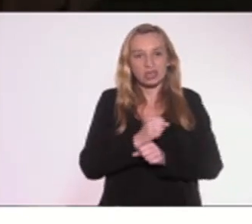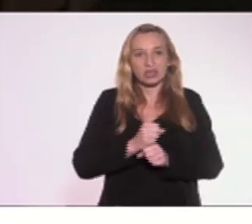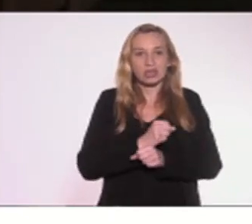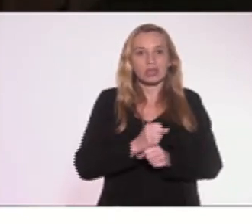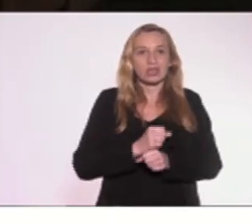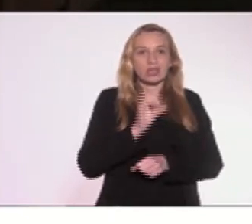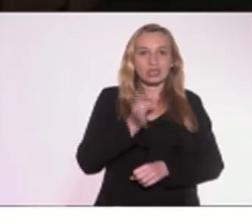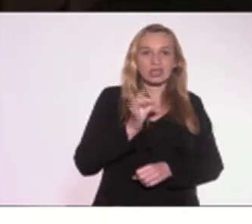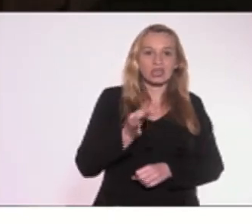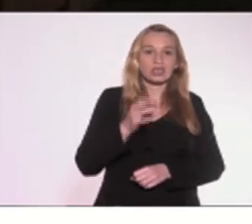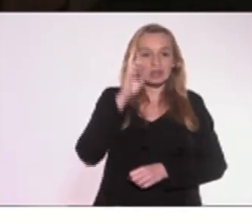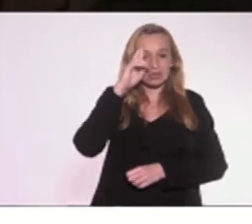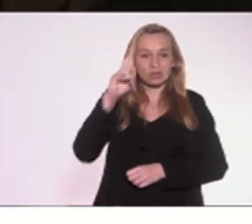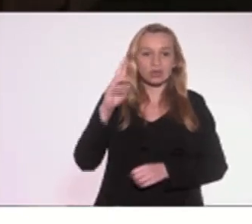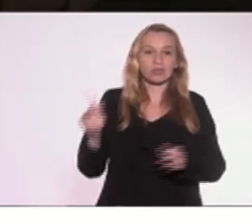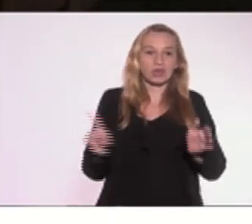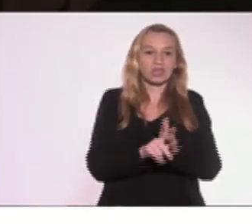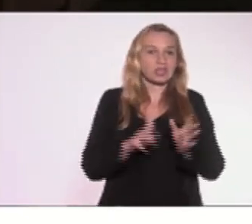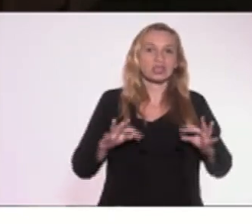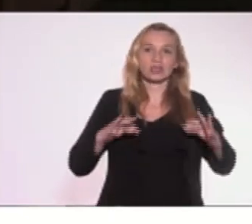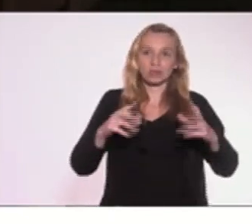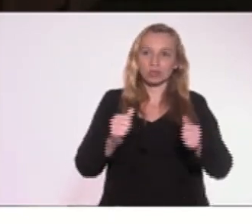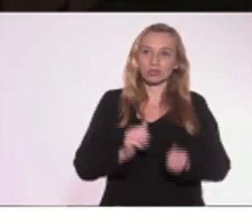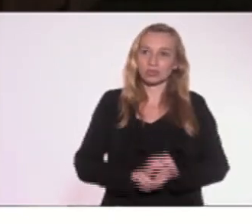parte. Com certeza.